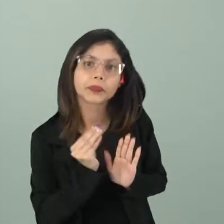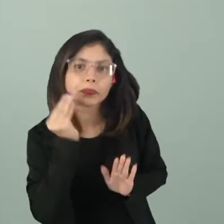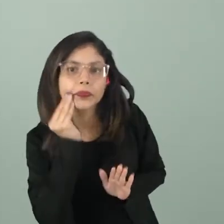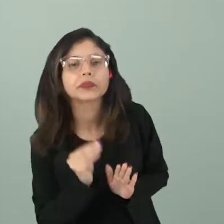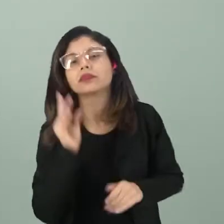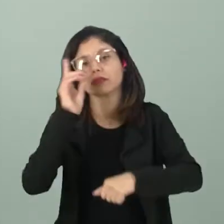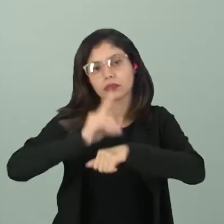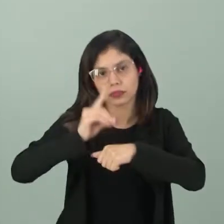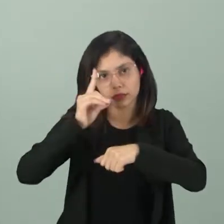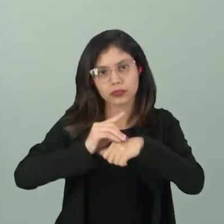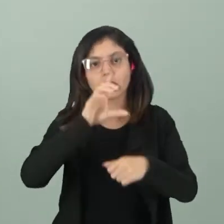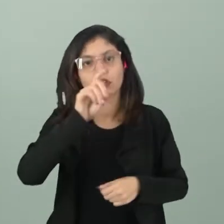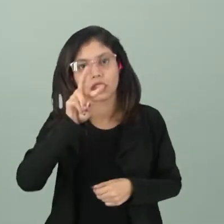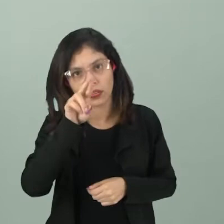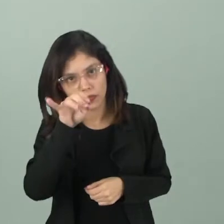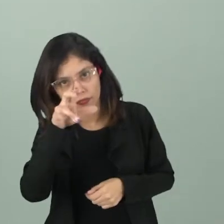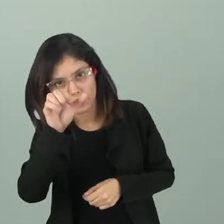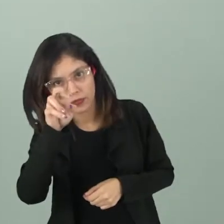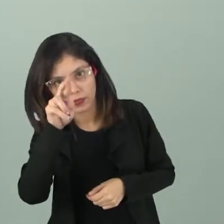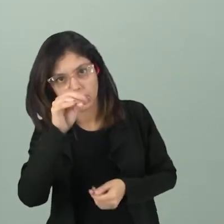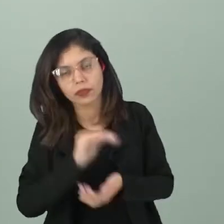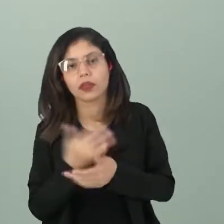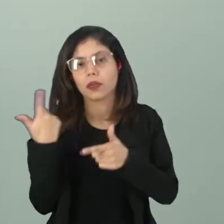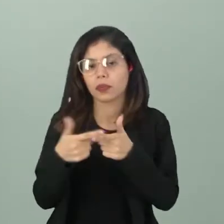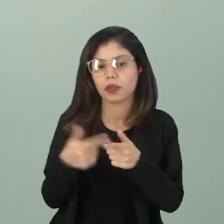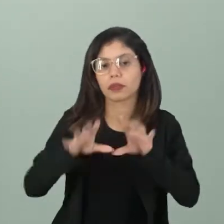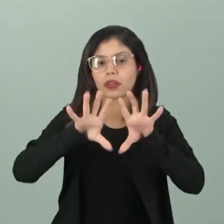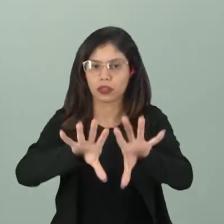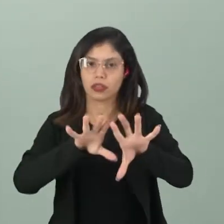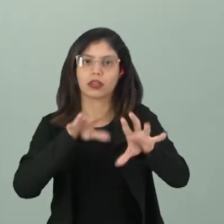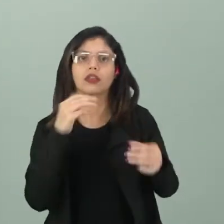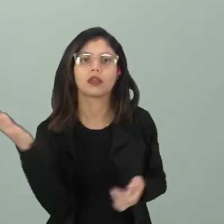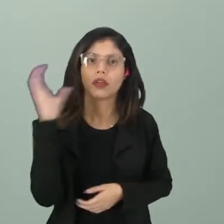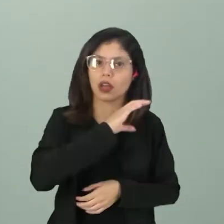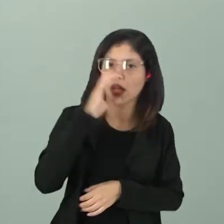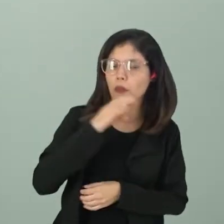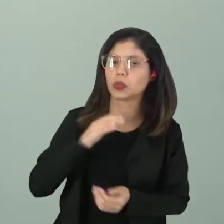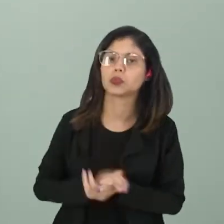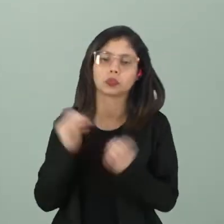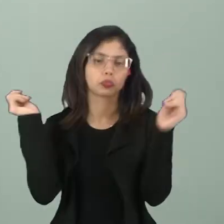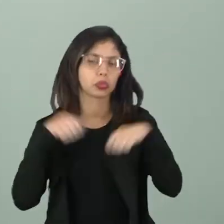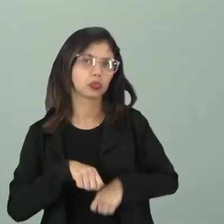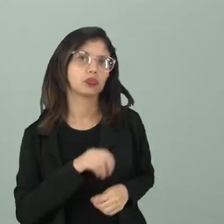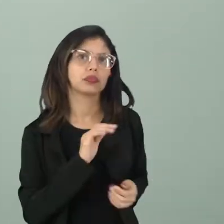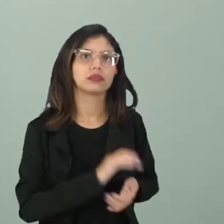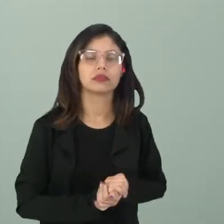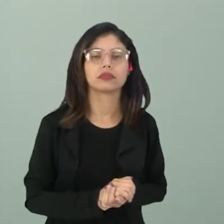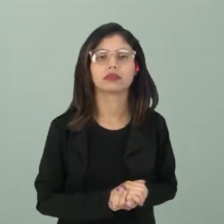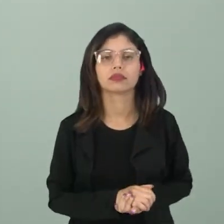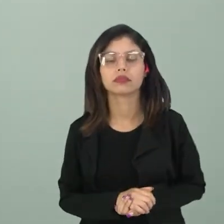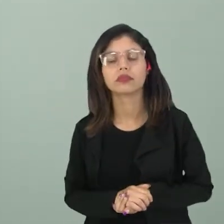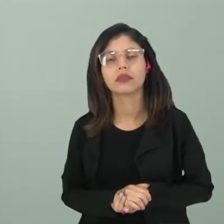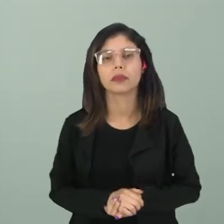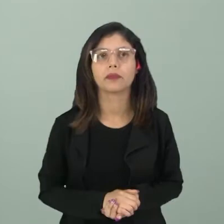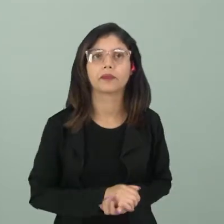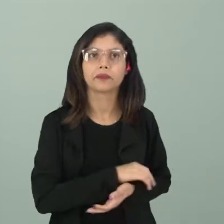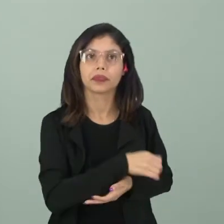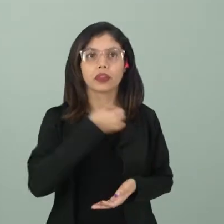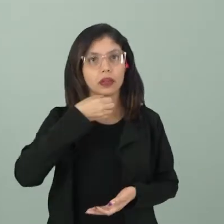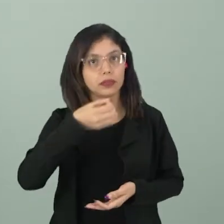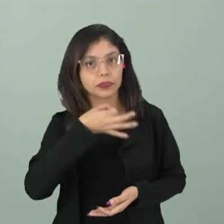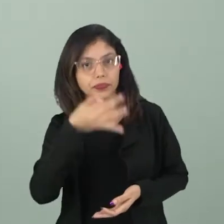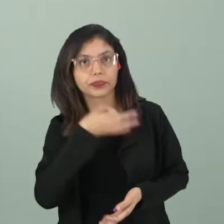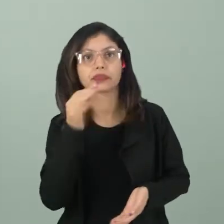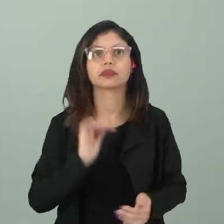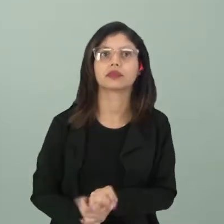a diretora, no caso, de que aquele problema deve ser solucionado o mais rápido possível. Esses argumentos são